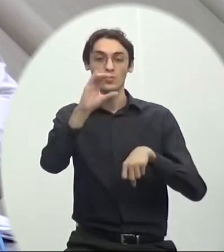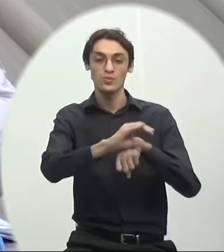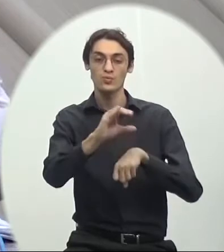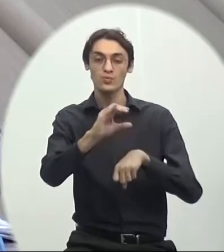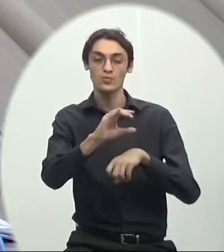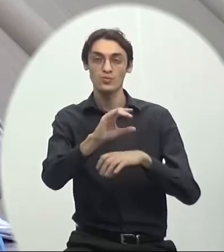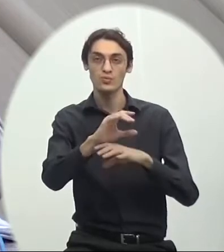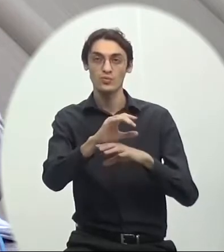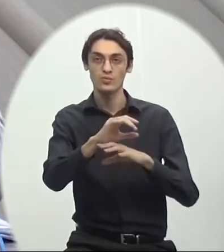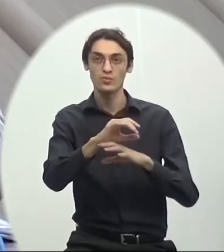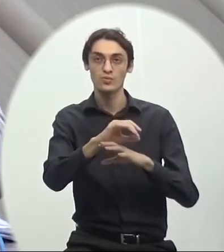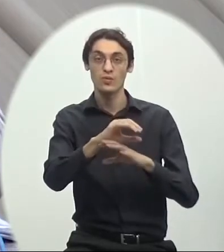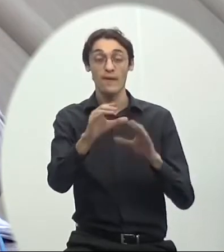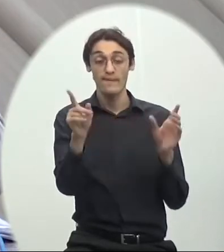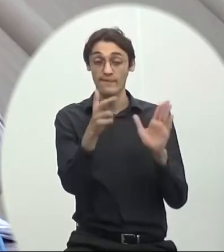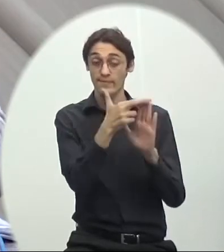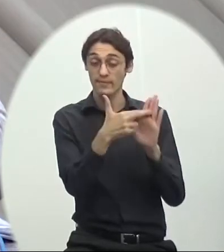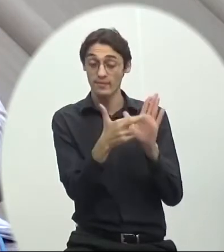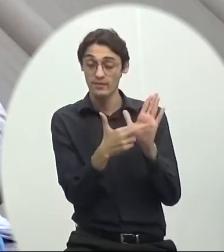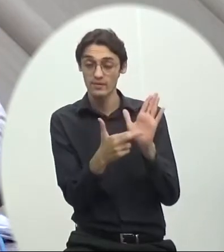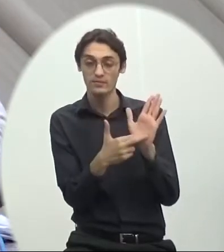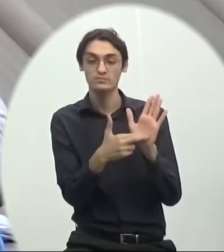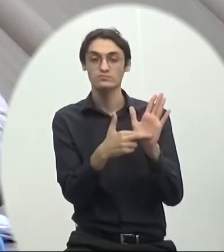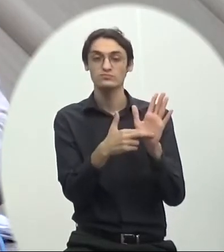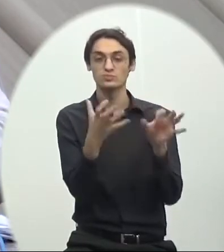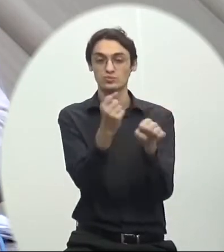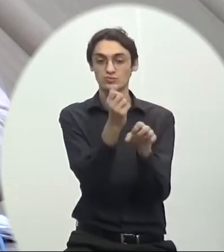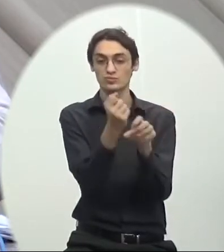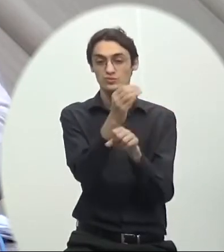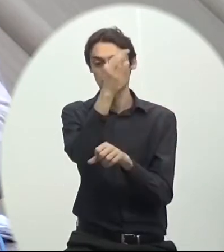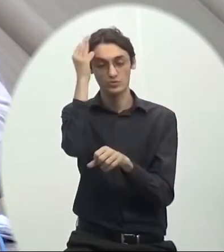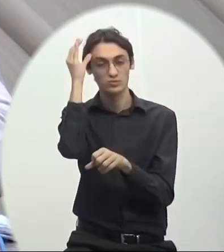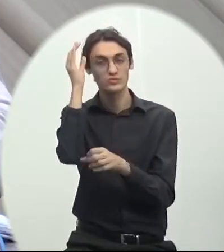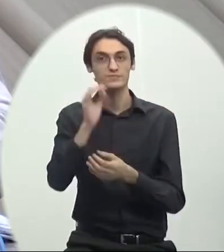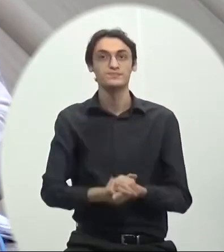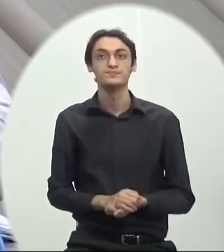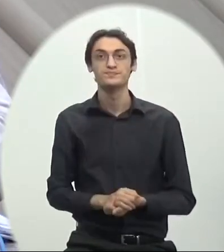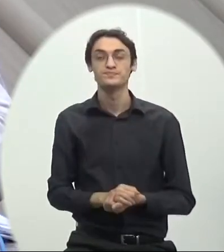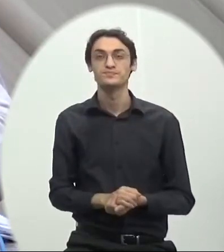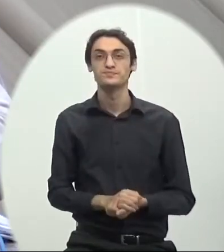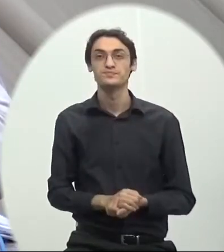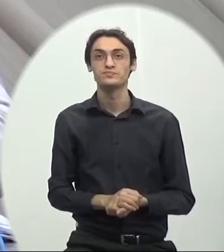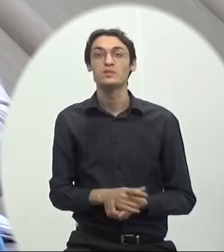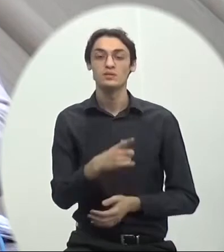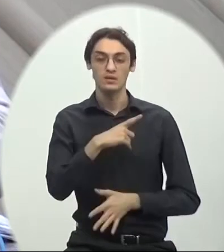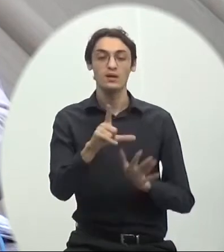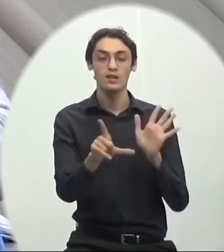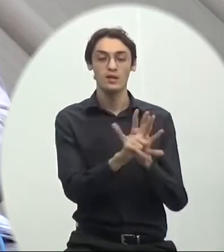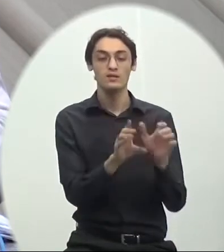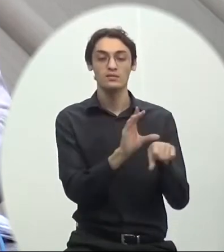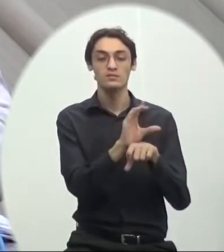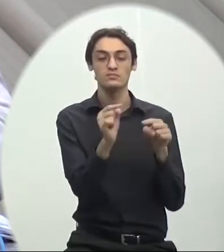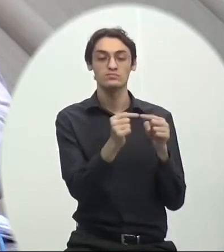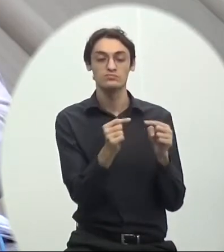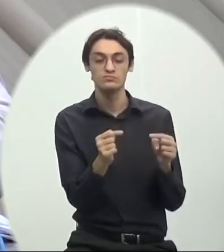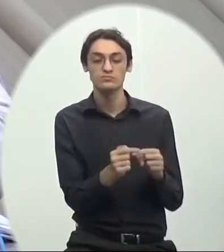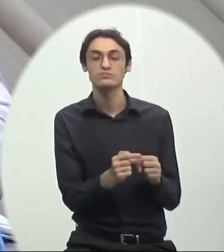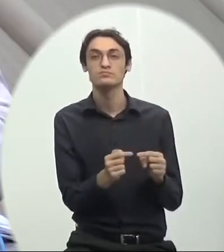Criciúma. A Comissão de Justiça e Redação, única que delibera sobre vetos, opinou pela legalidade e